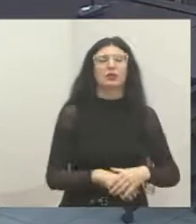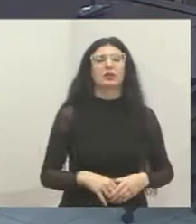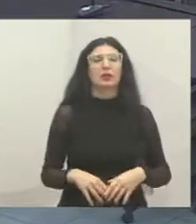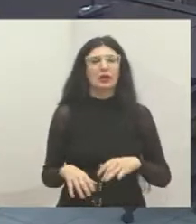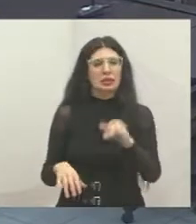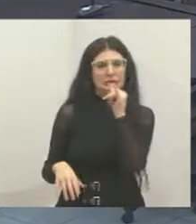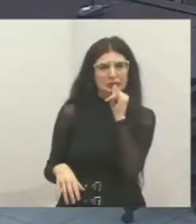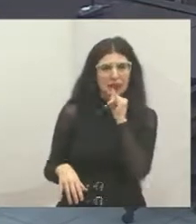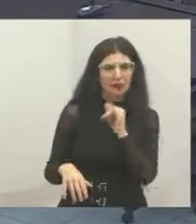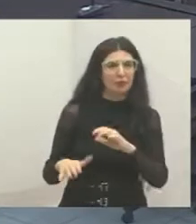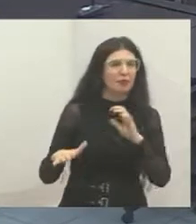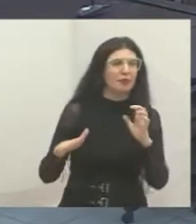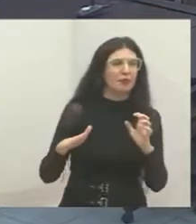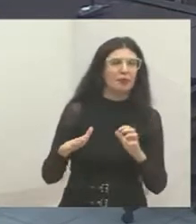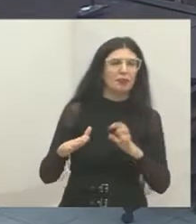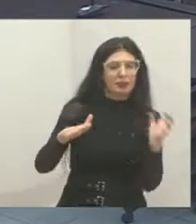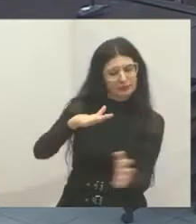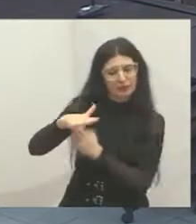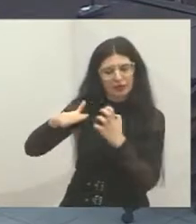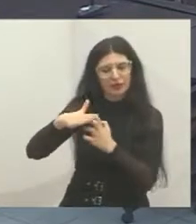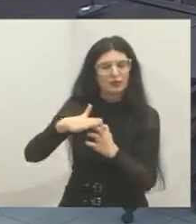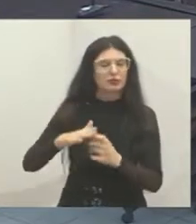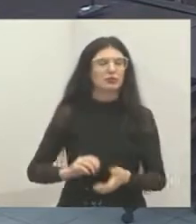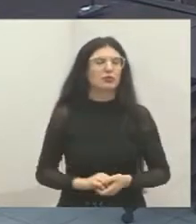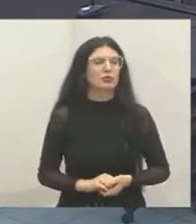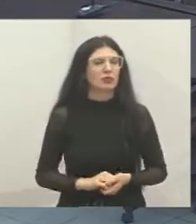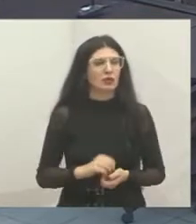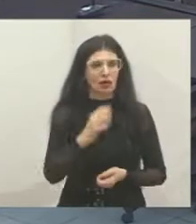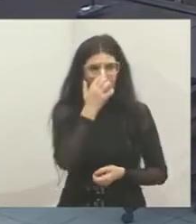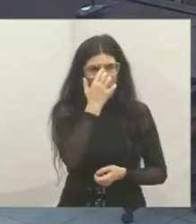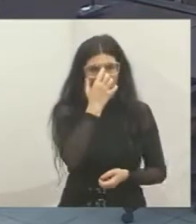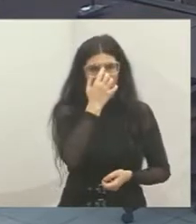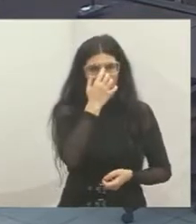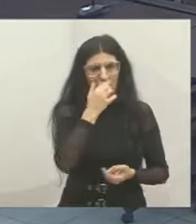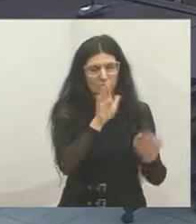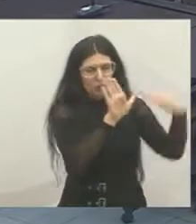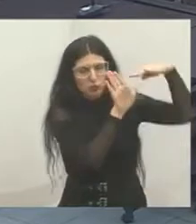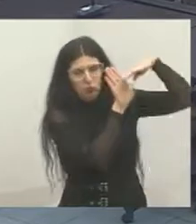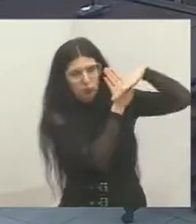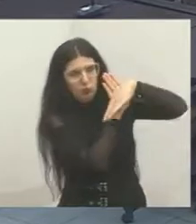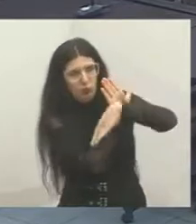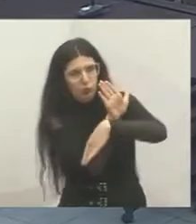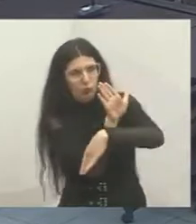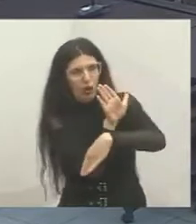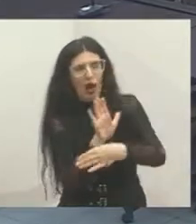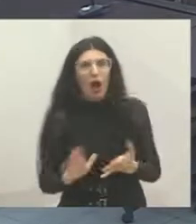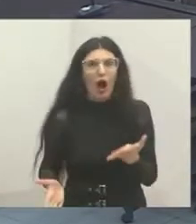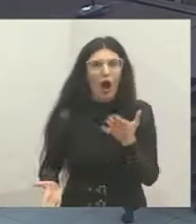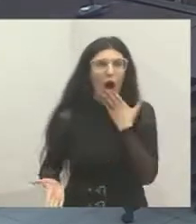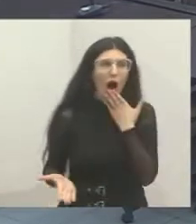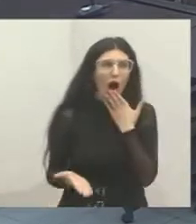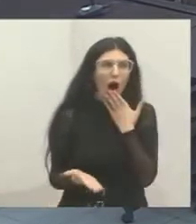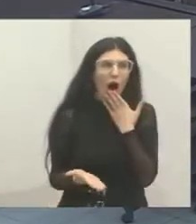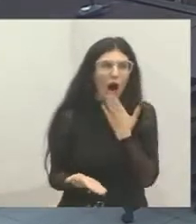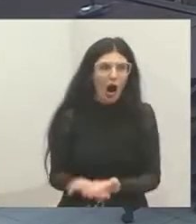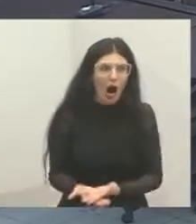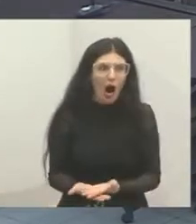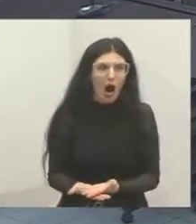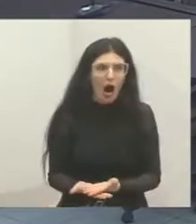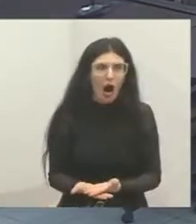empresas que são no nosso município, caíram assustadoramente. E isso